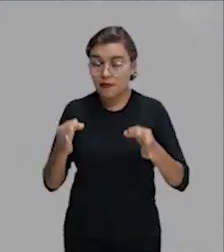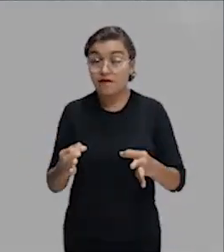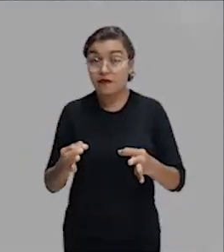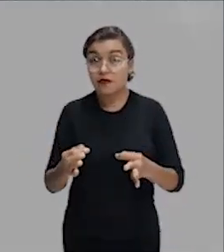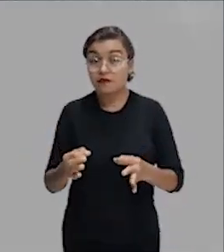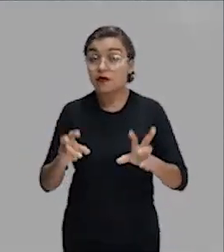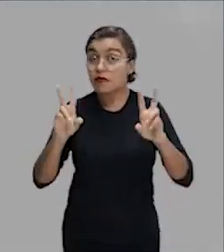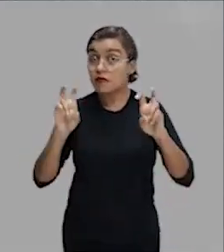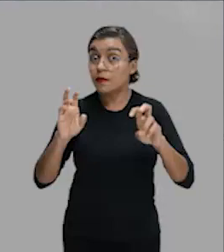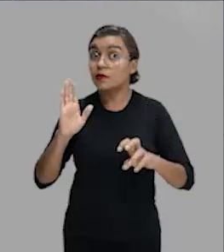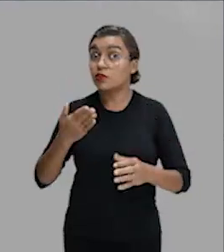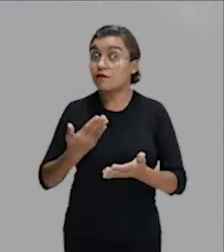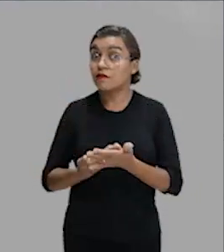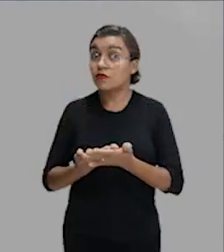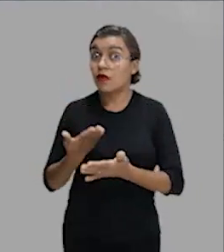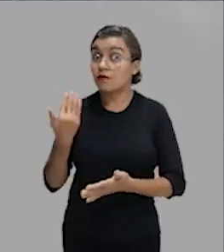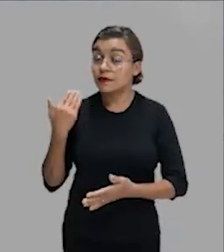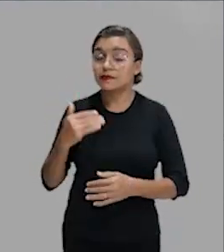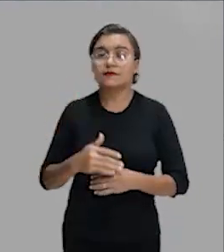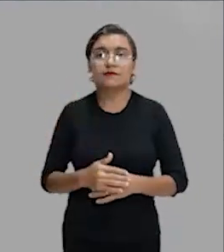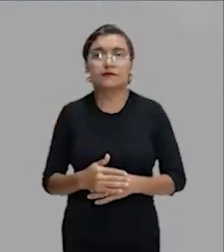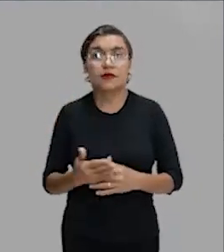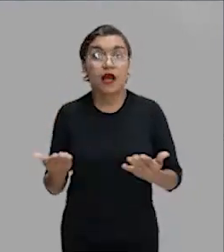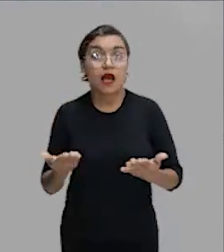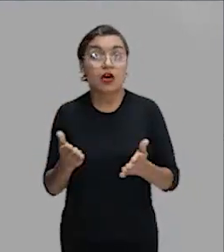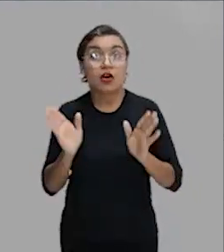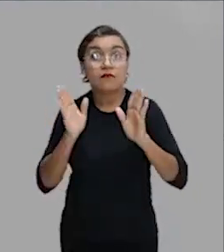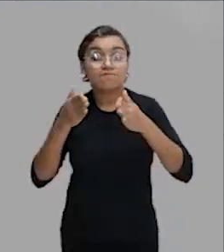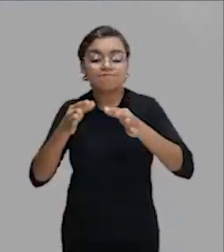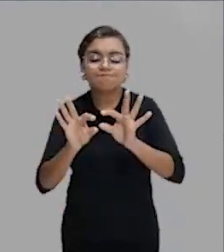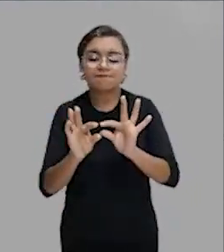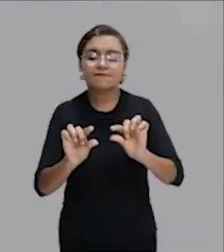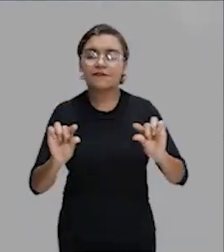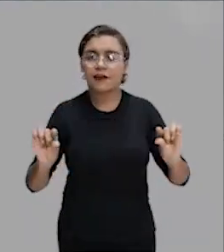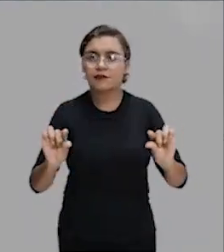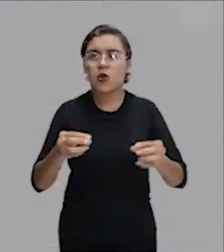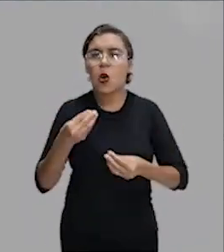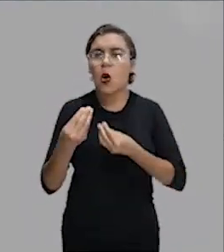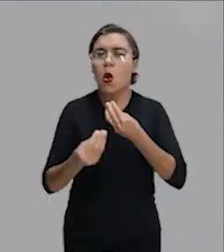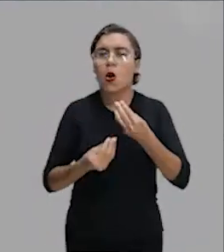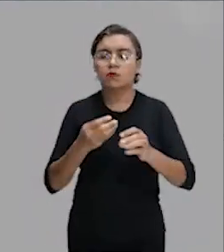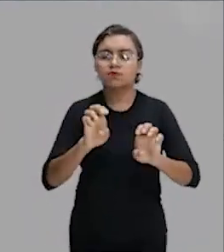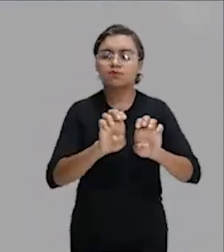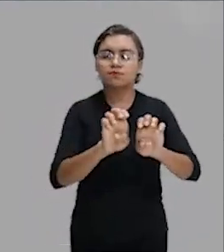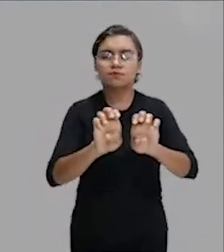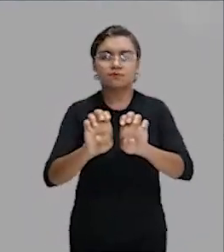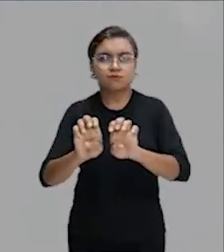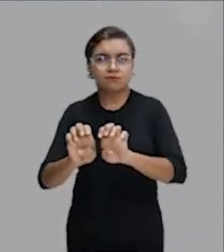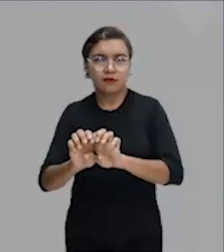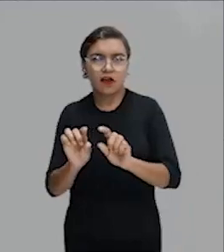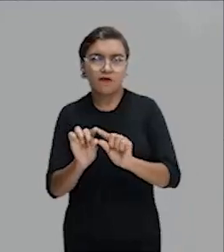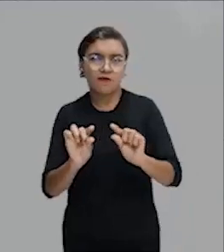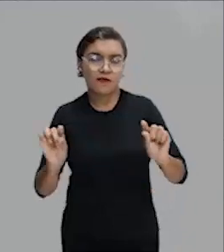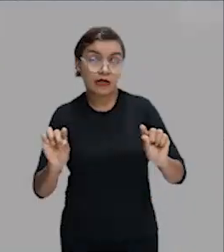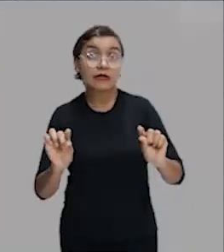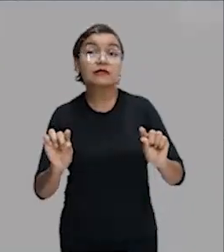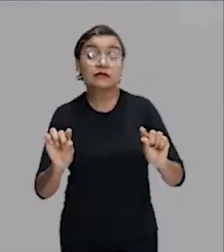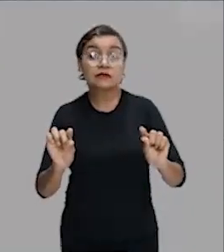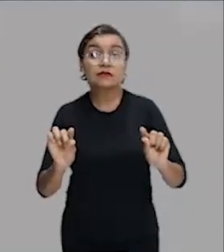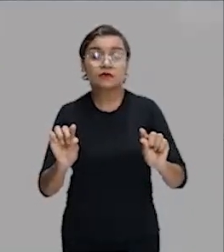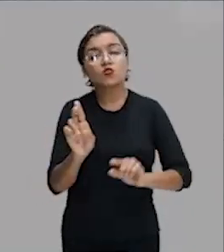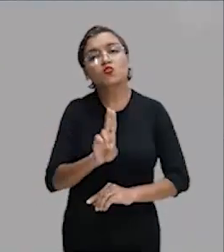outra videoaula, e vamos focar especificamente nas sentenças, ou seja, como é que a gente organiza as frases considerando